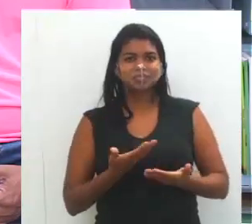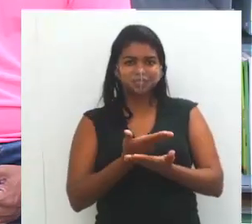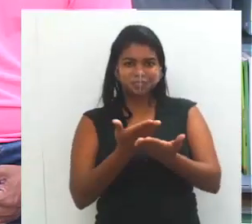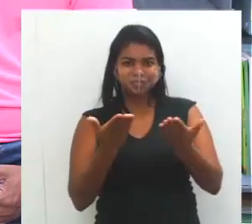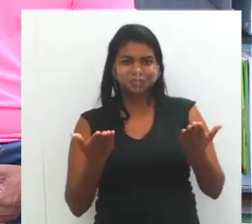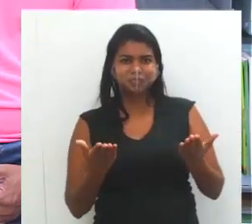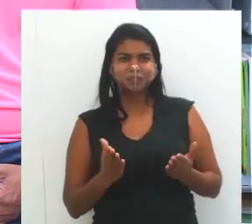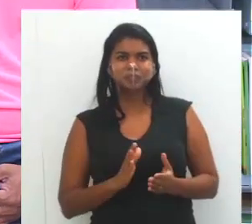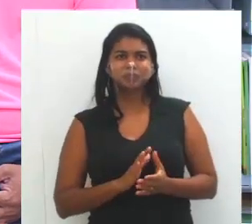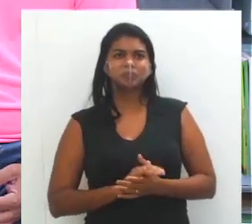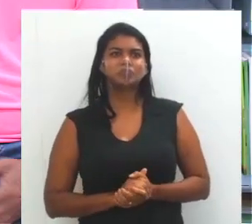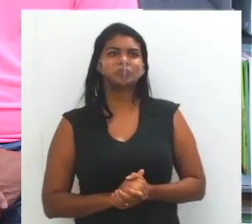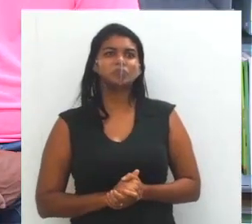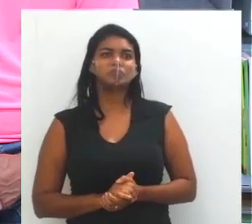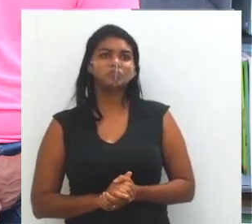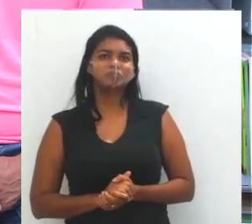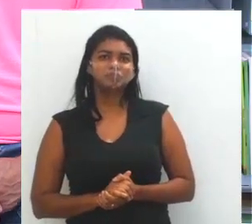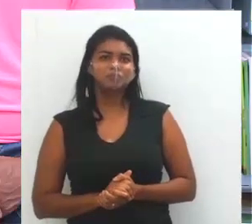aqui falando da